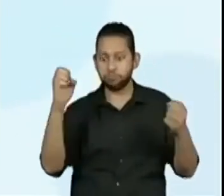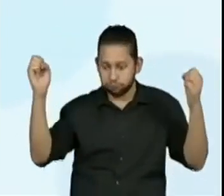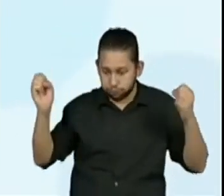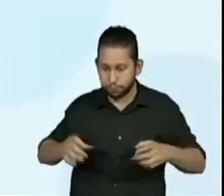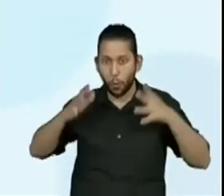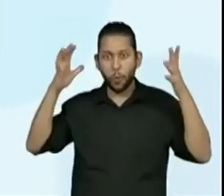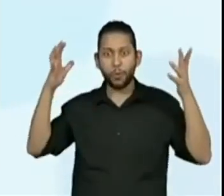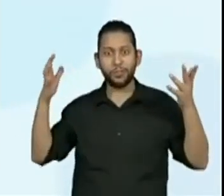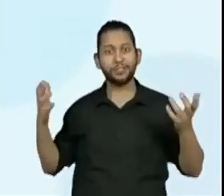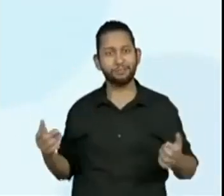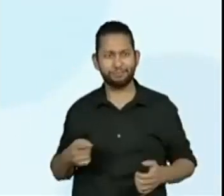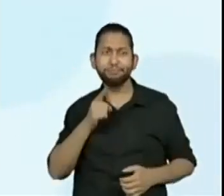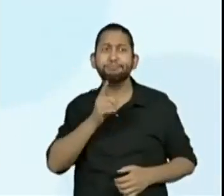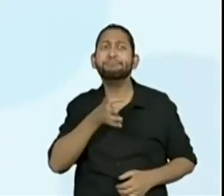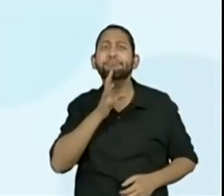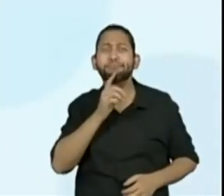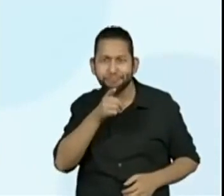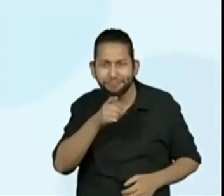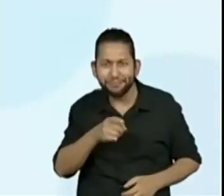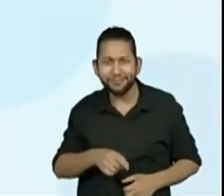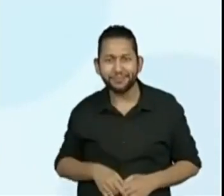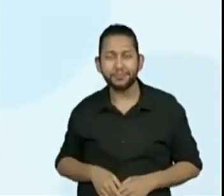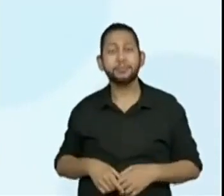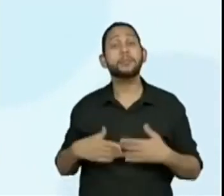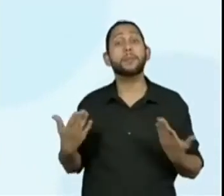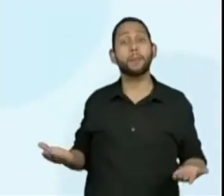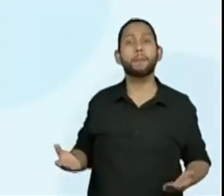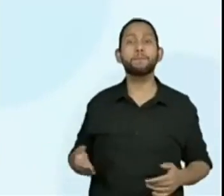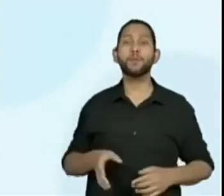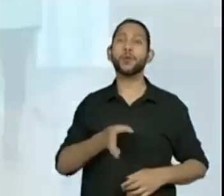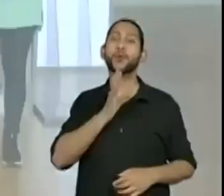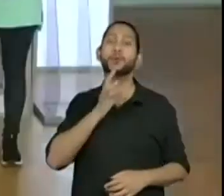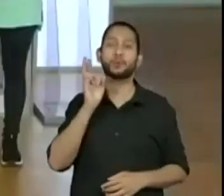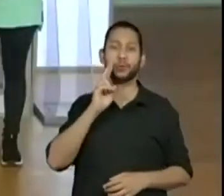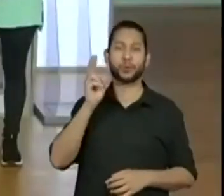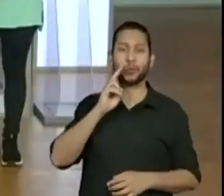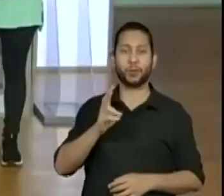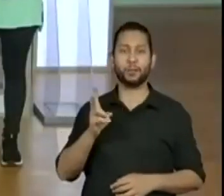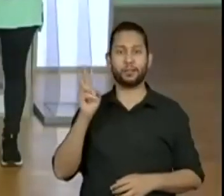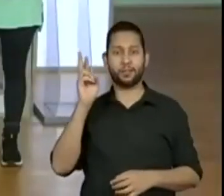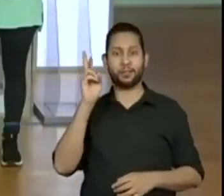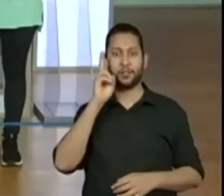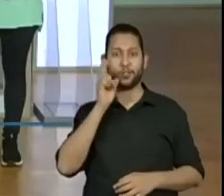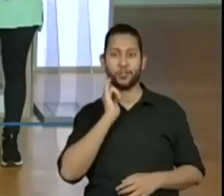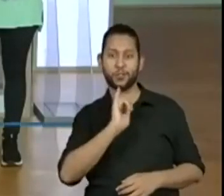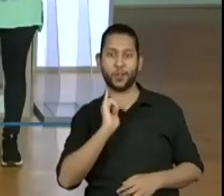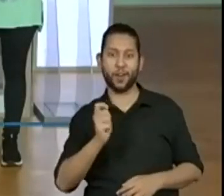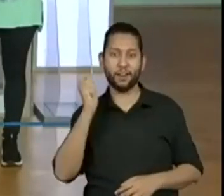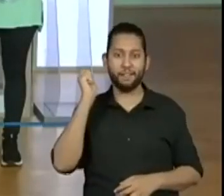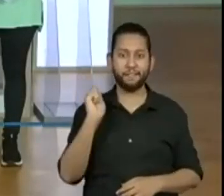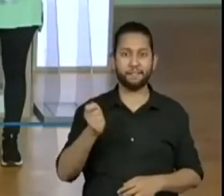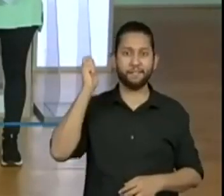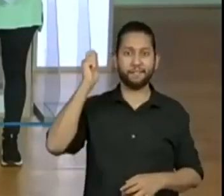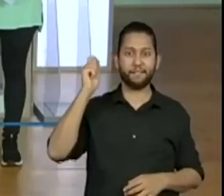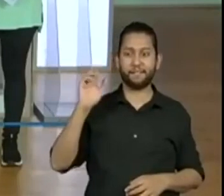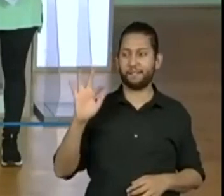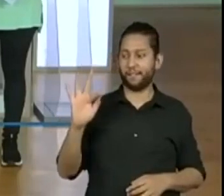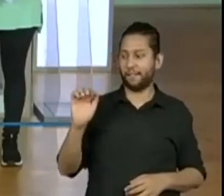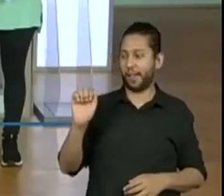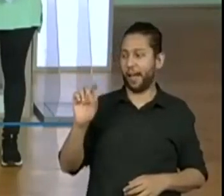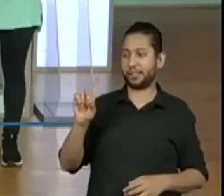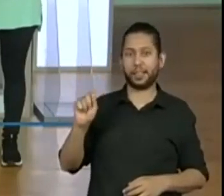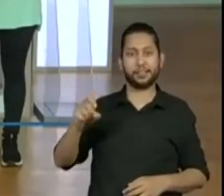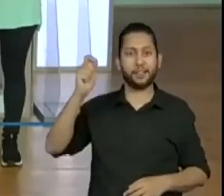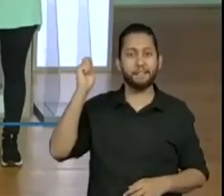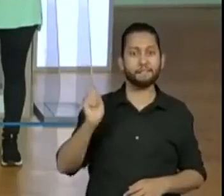Vocês sabiam por que do conto de fadas que o texto contou pra gente? O porquê que